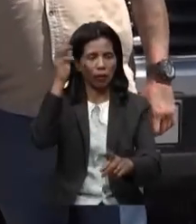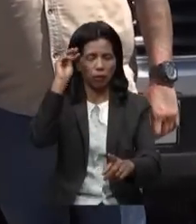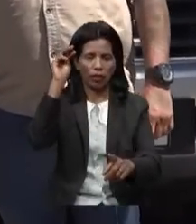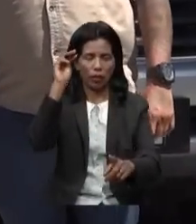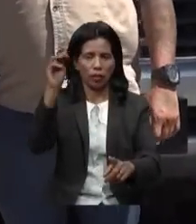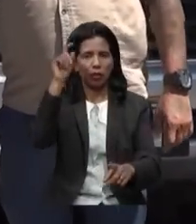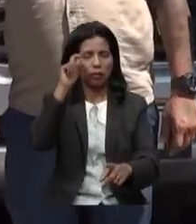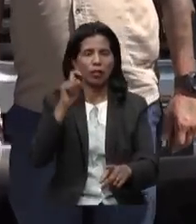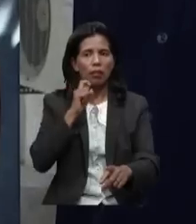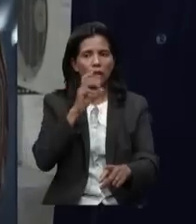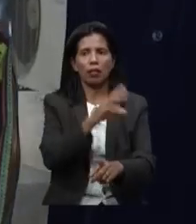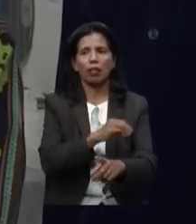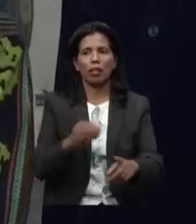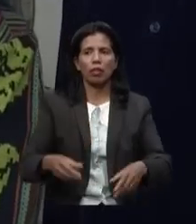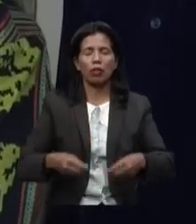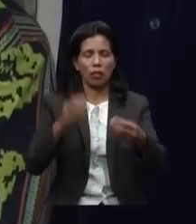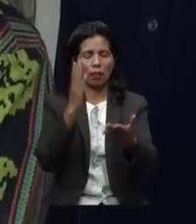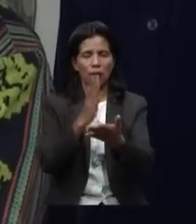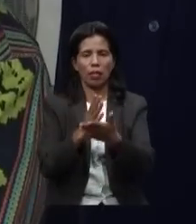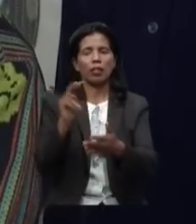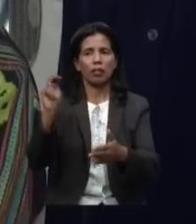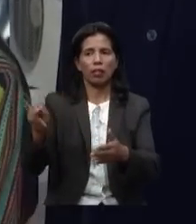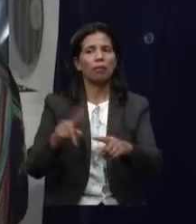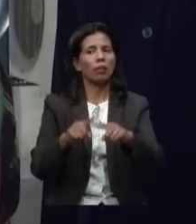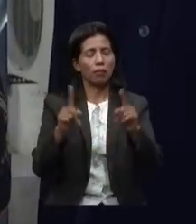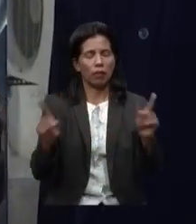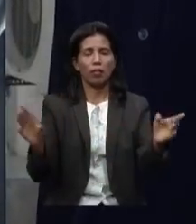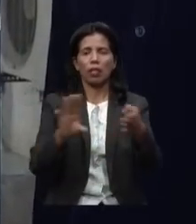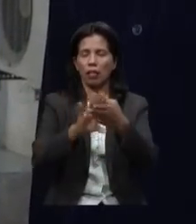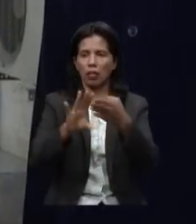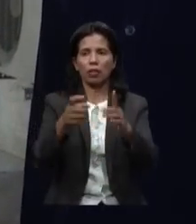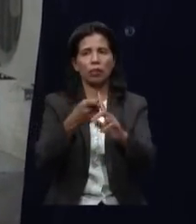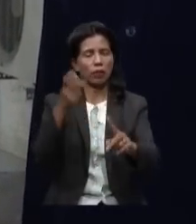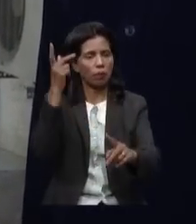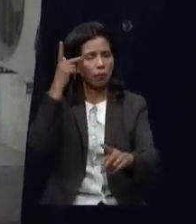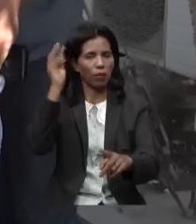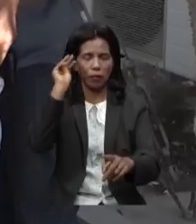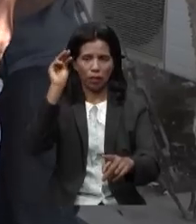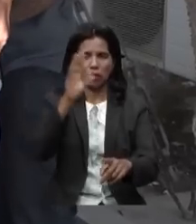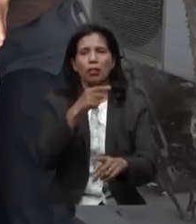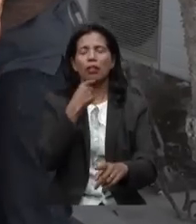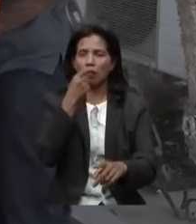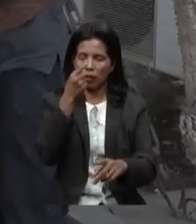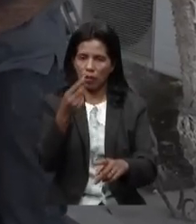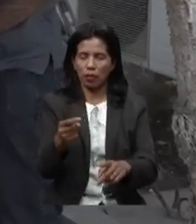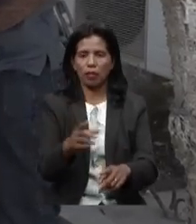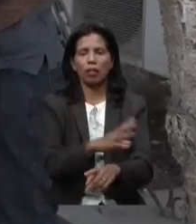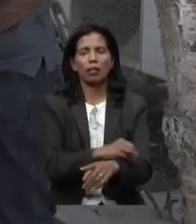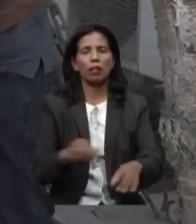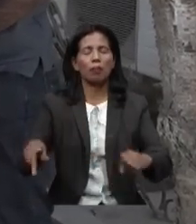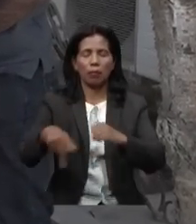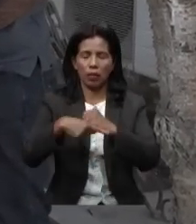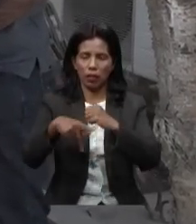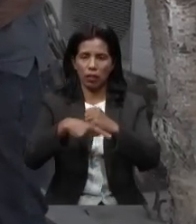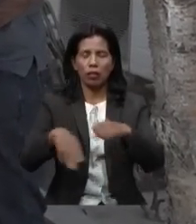Cairala Sanana Guzmão, de Bema Quezonerania. Mas bem, lamenta o carta do primeiro-ministro, de Bema Hateten, minha parte da Risa